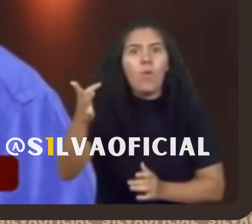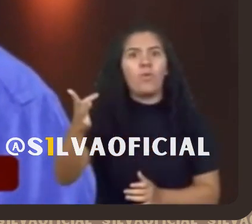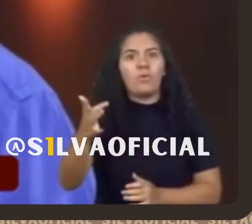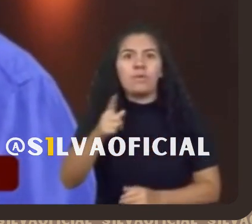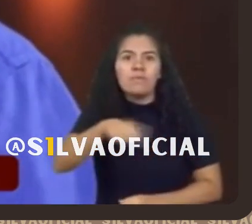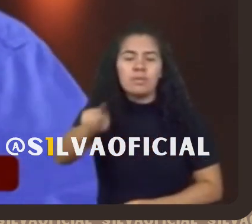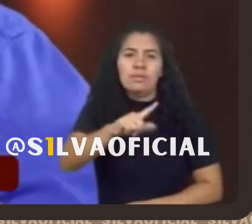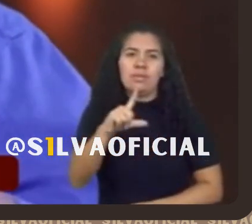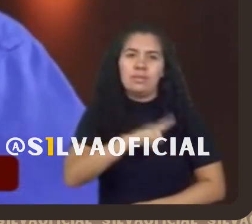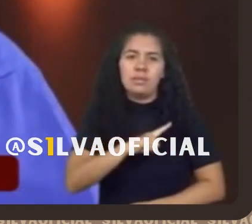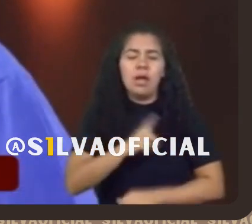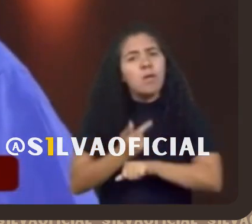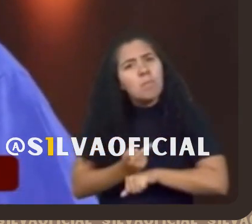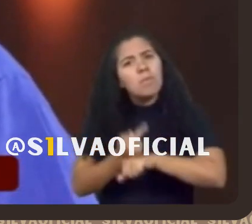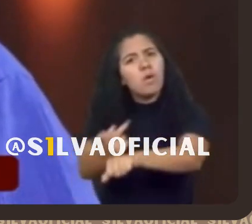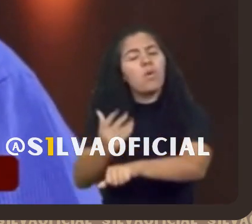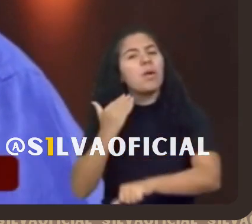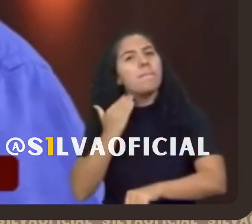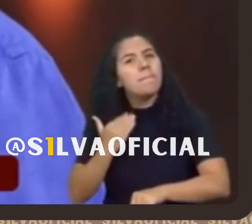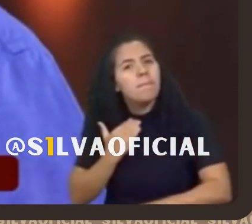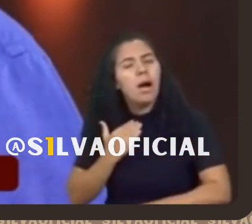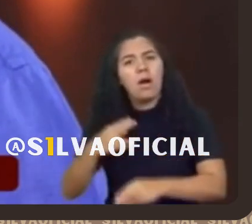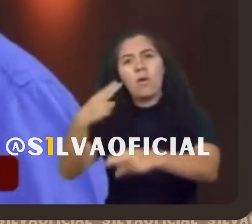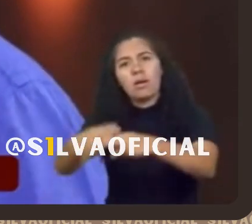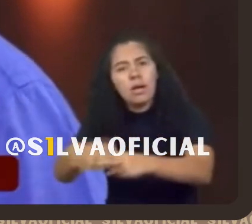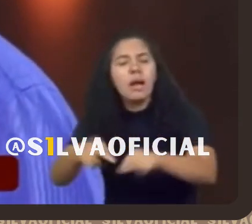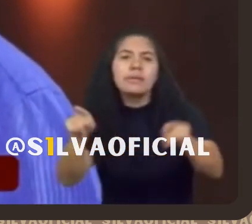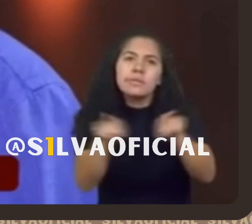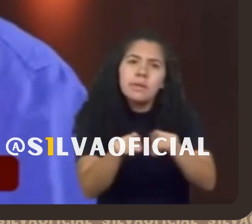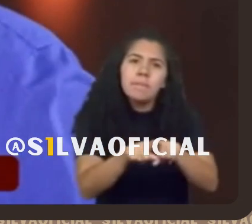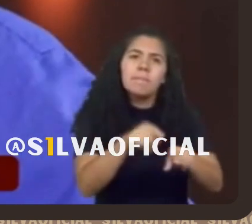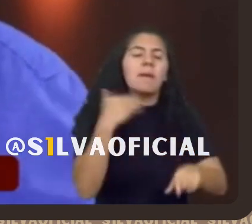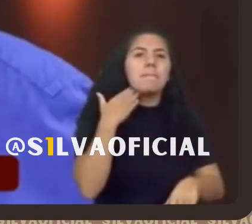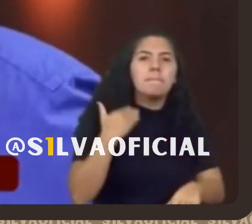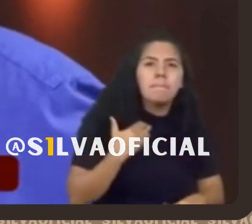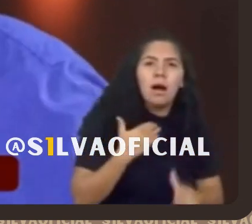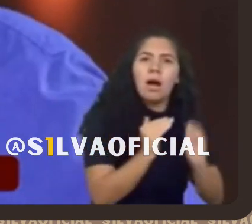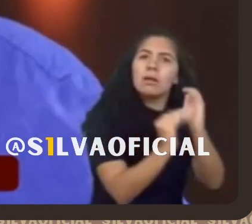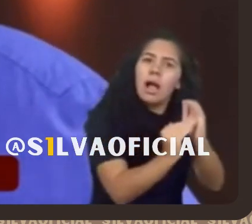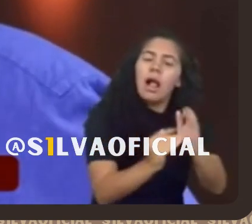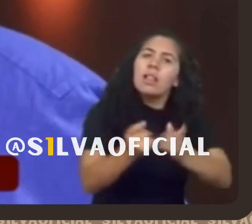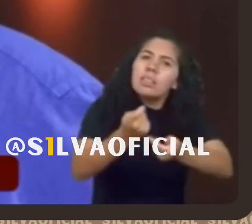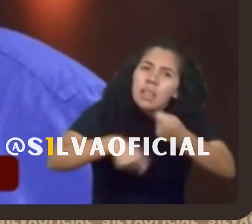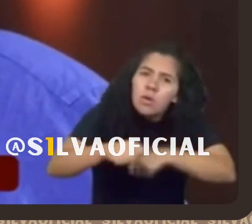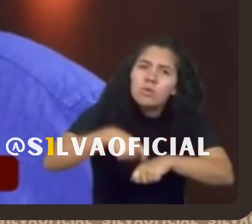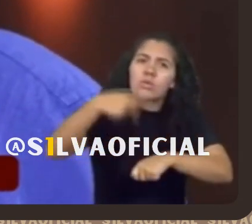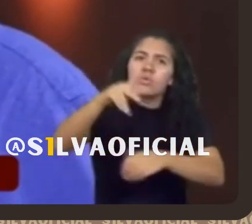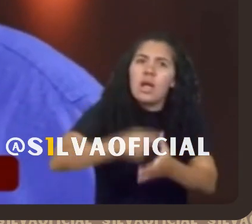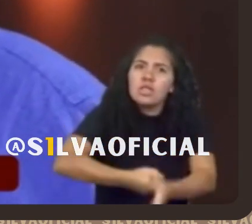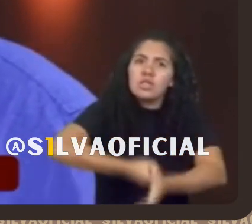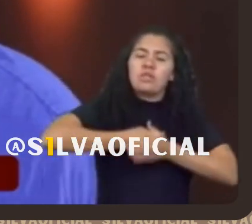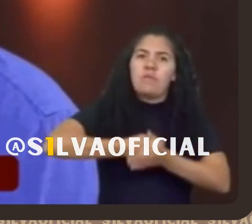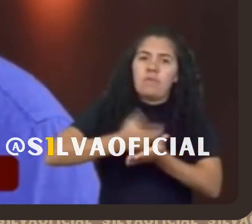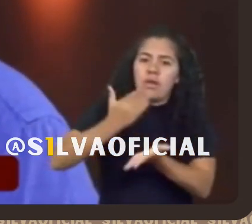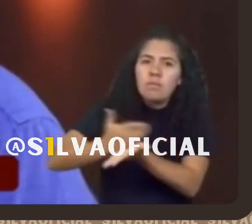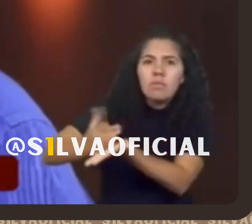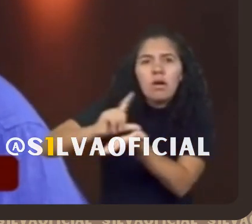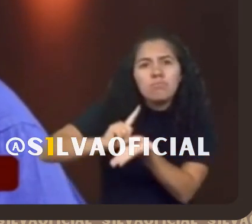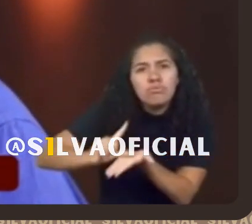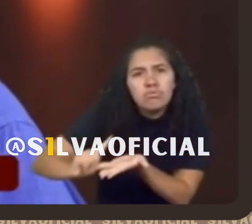procura a Caixa Econômica o Banco do Brasil negocia a sua dívida e volte a ser um cidadão